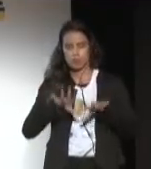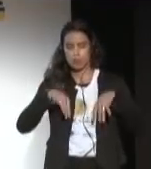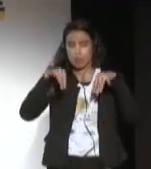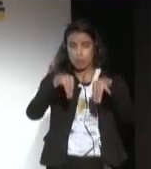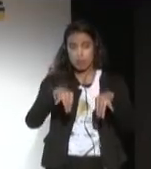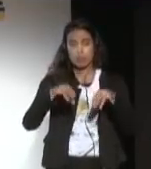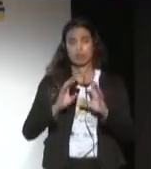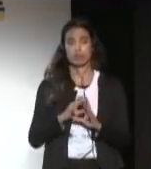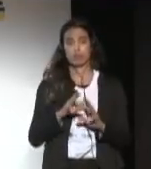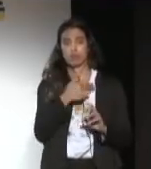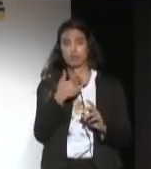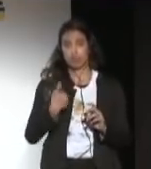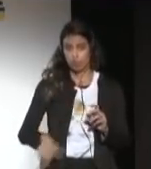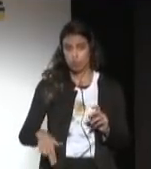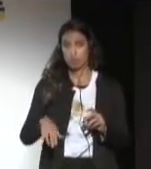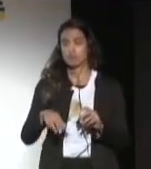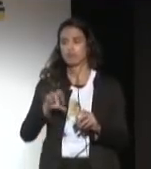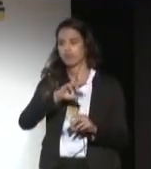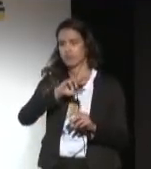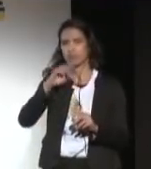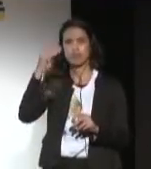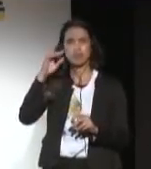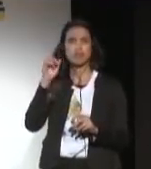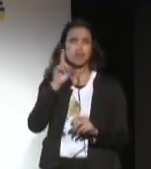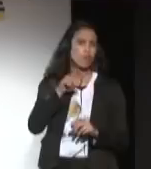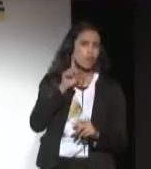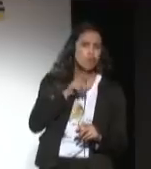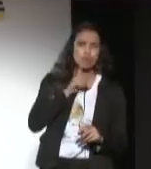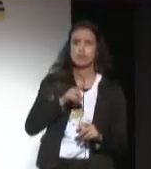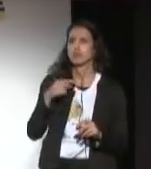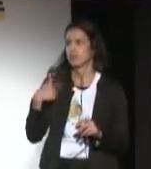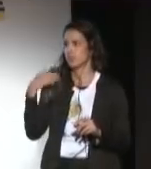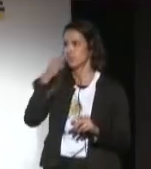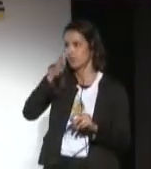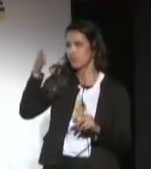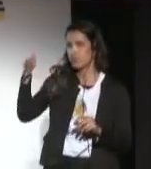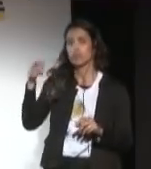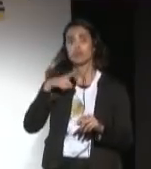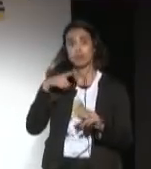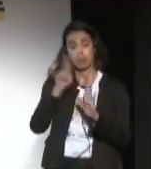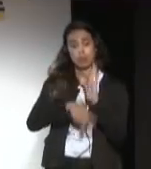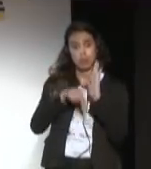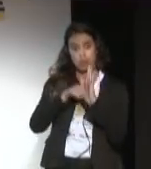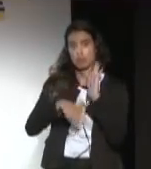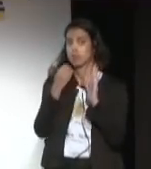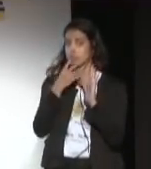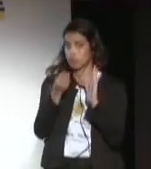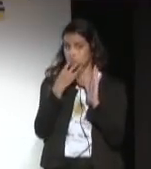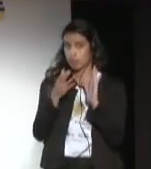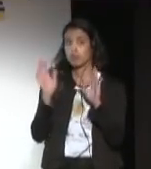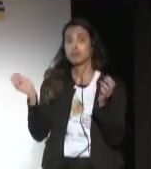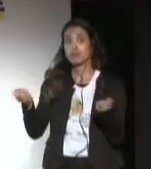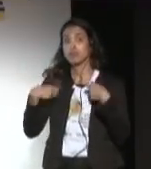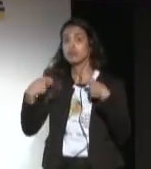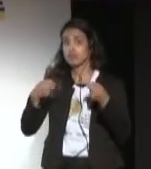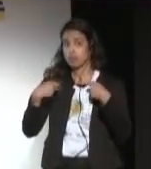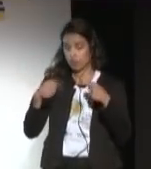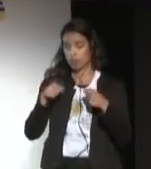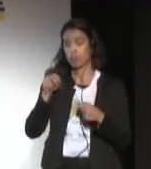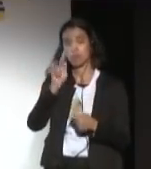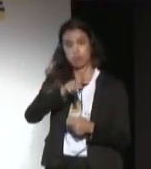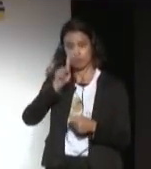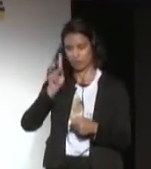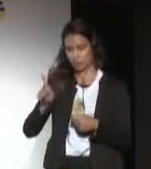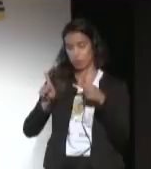e chinês. Muitos lugares nos Estados Unidos onde existem programas bem eficazes que permitem